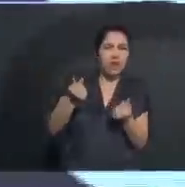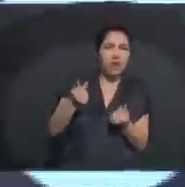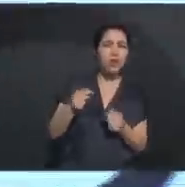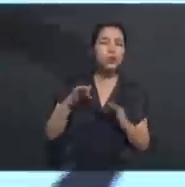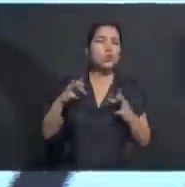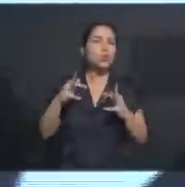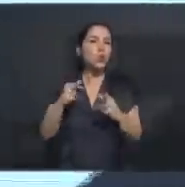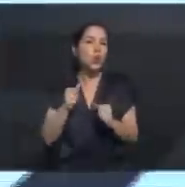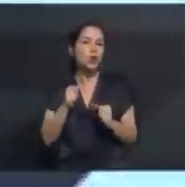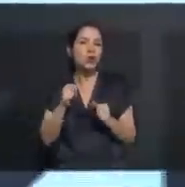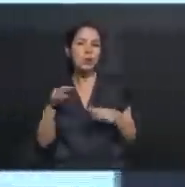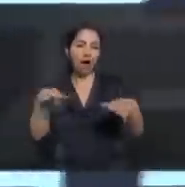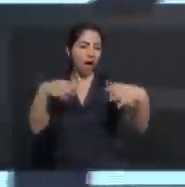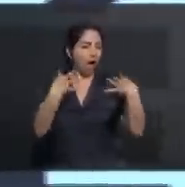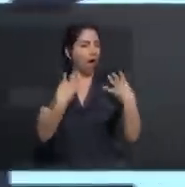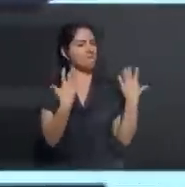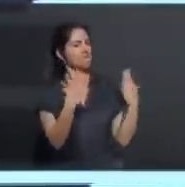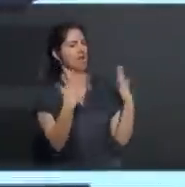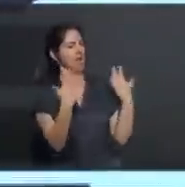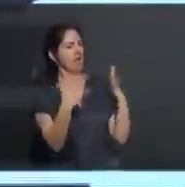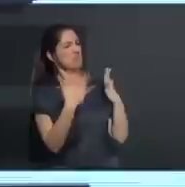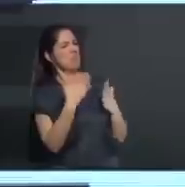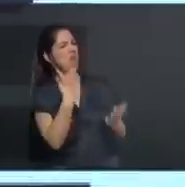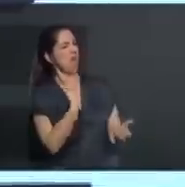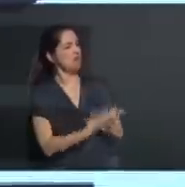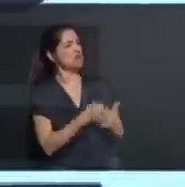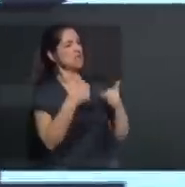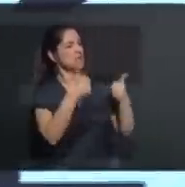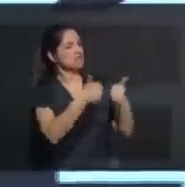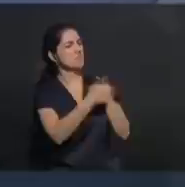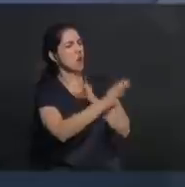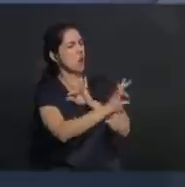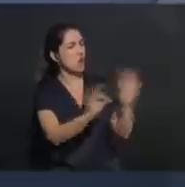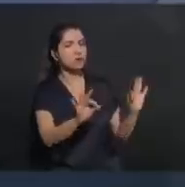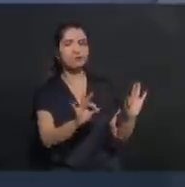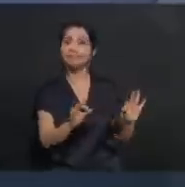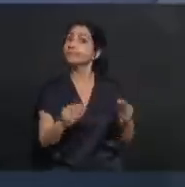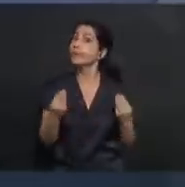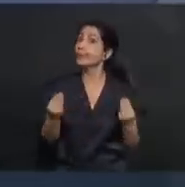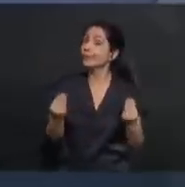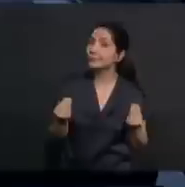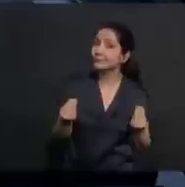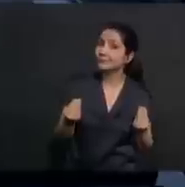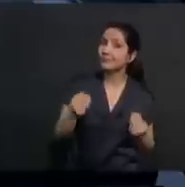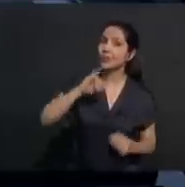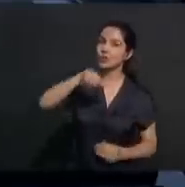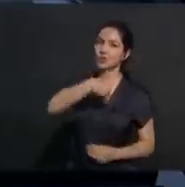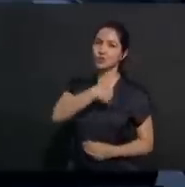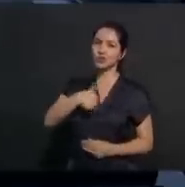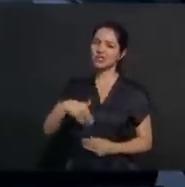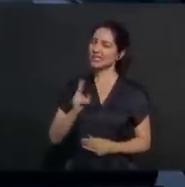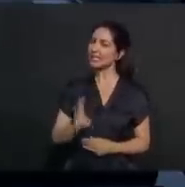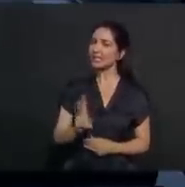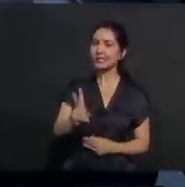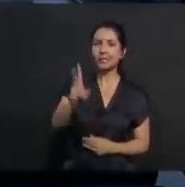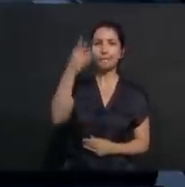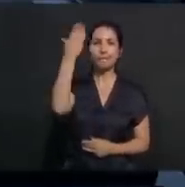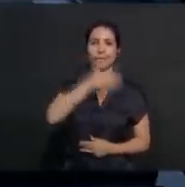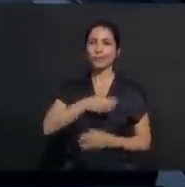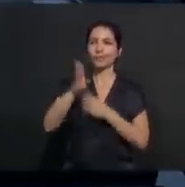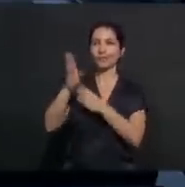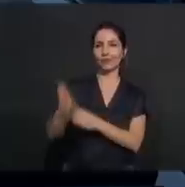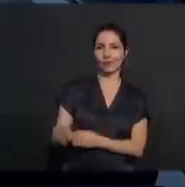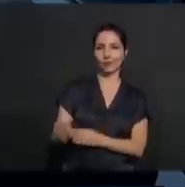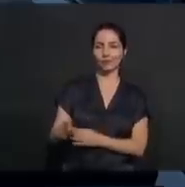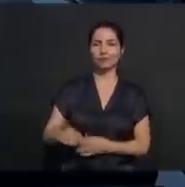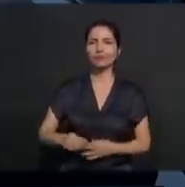demais? Ah, gente, José é um outro nível de fidelidade. É um outro nível de